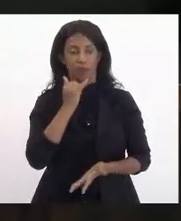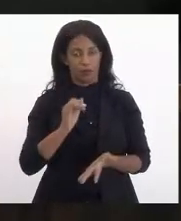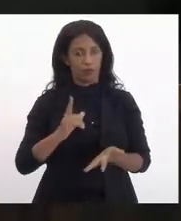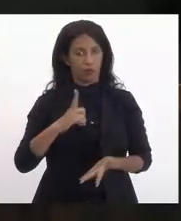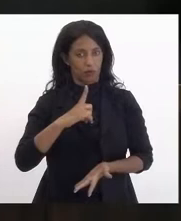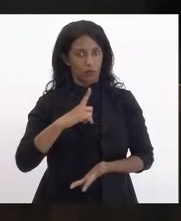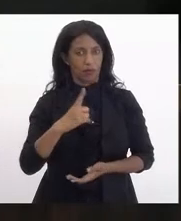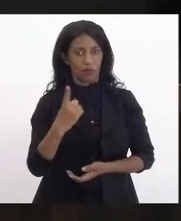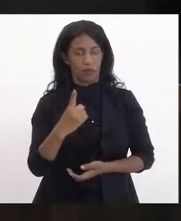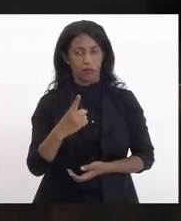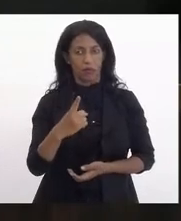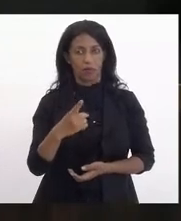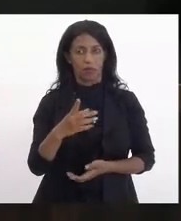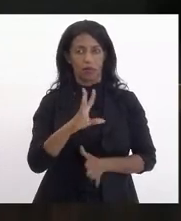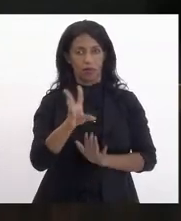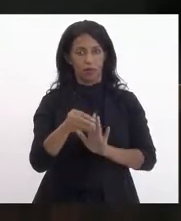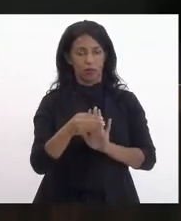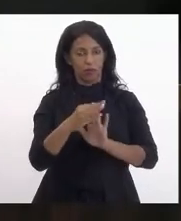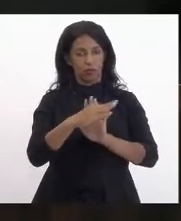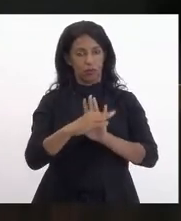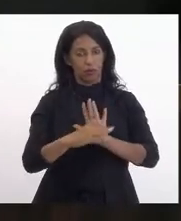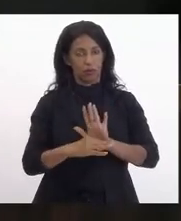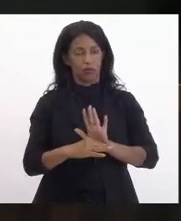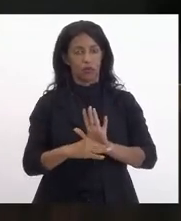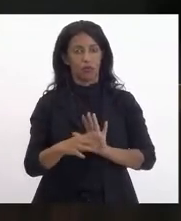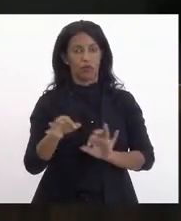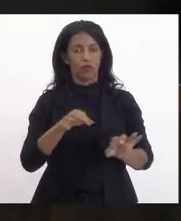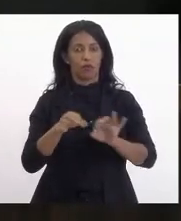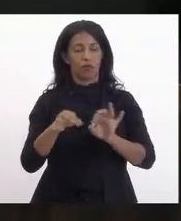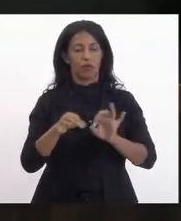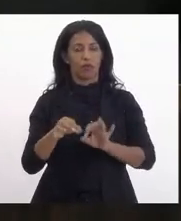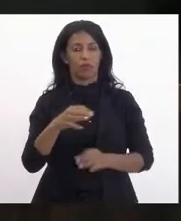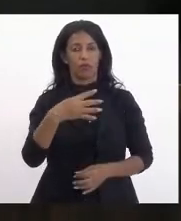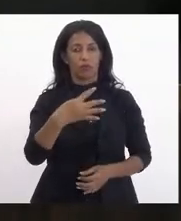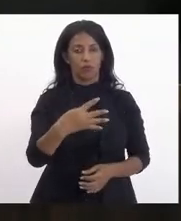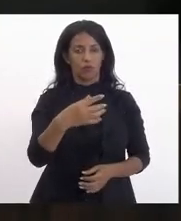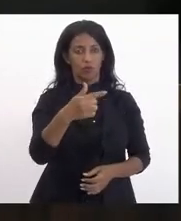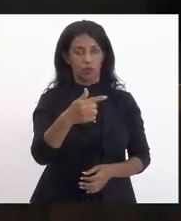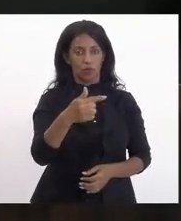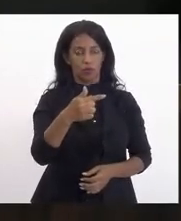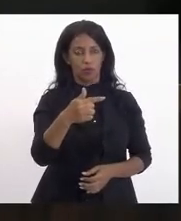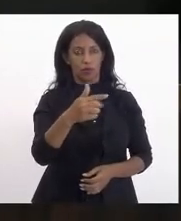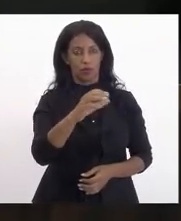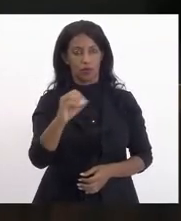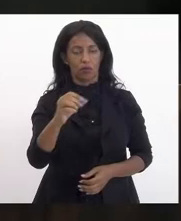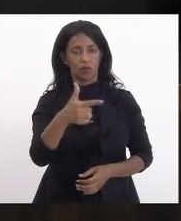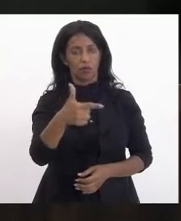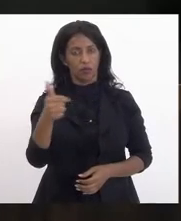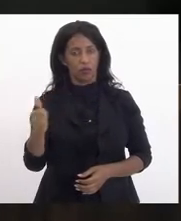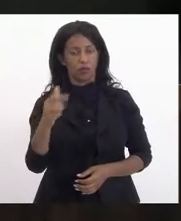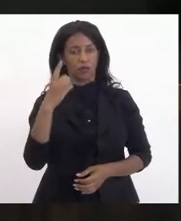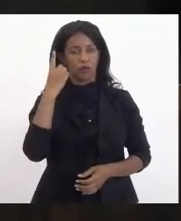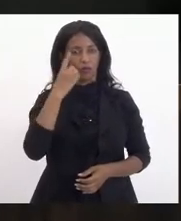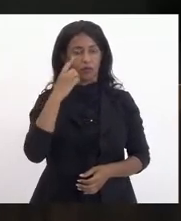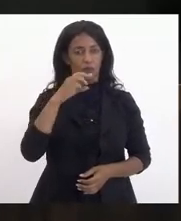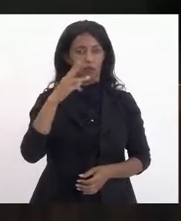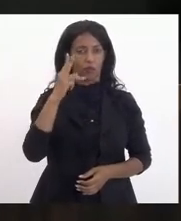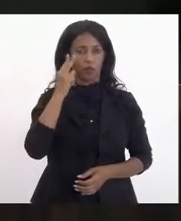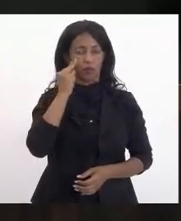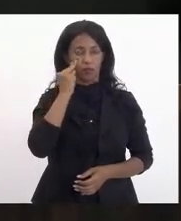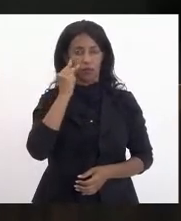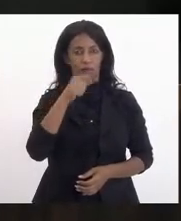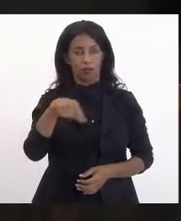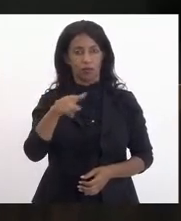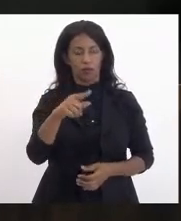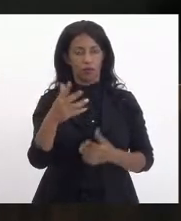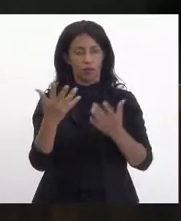ainda há sobre a mesa para a inclusão da ordem do dia o projeto de lei 4.700/2021, da deputada Mônica Francisco. Senhores